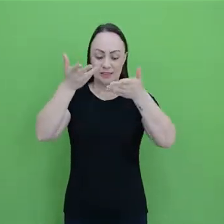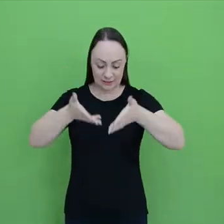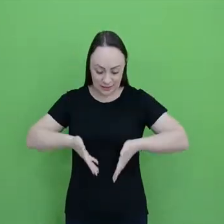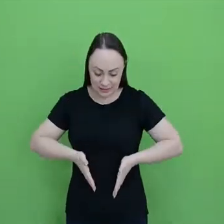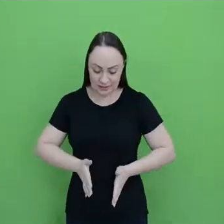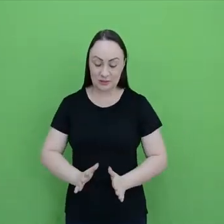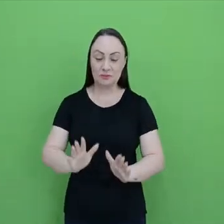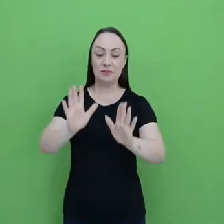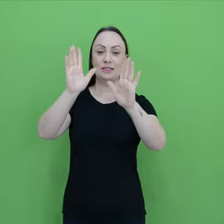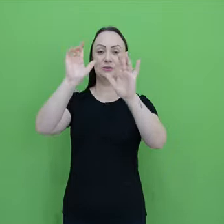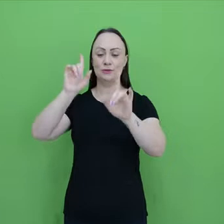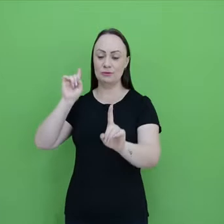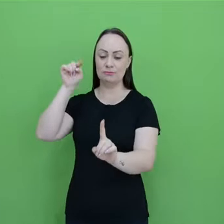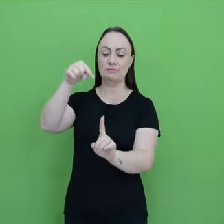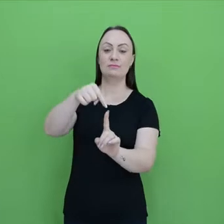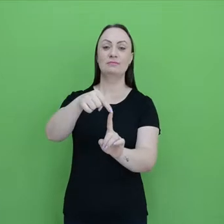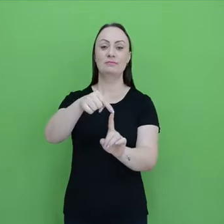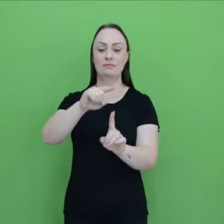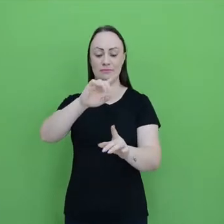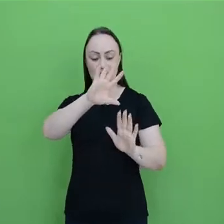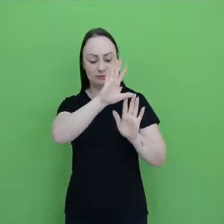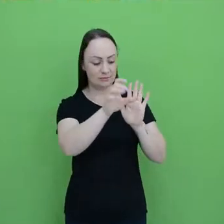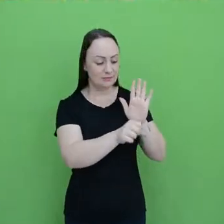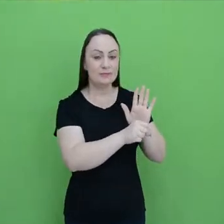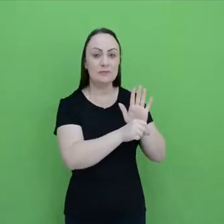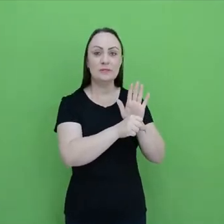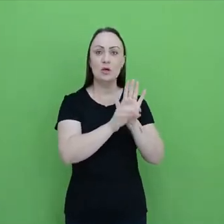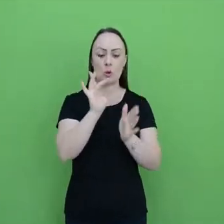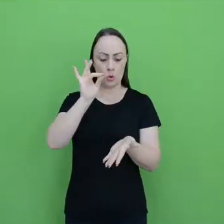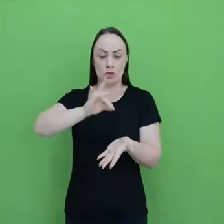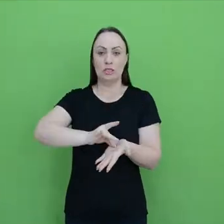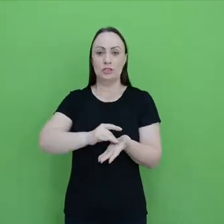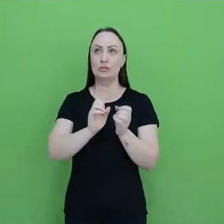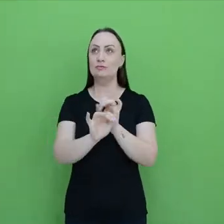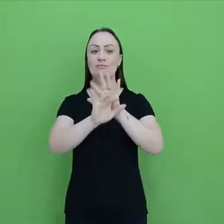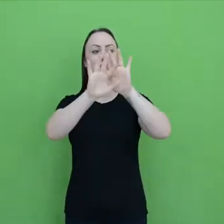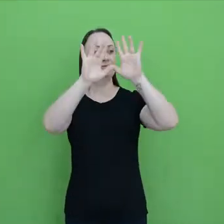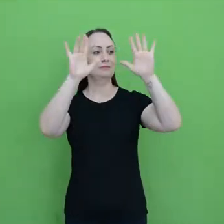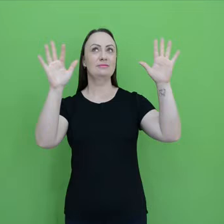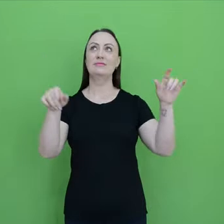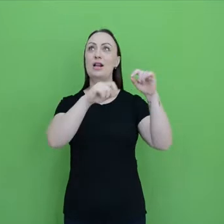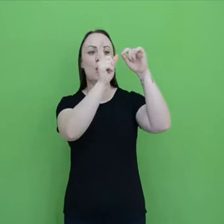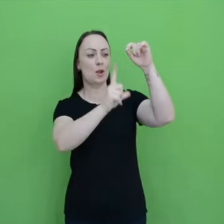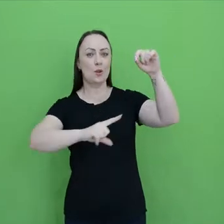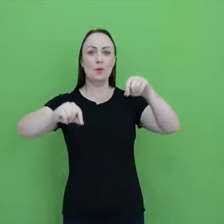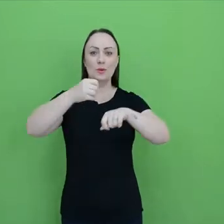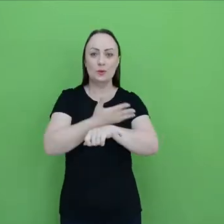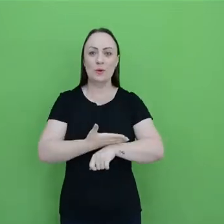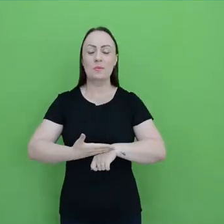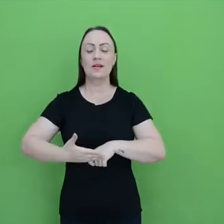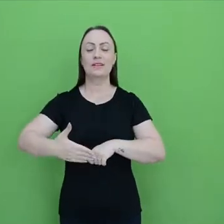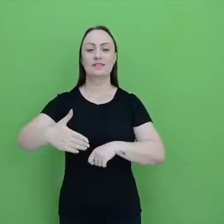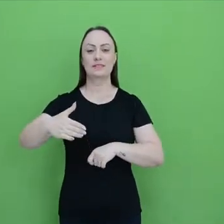Nascimento, destino e ciclo. Origem. Brilha encanto a lua branca.